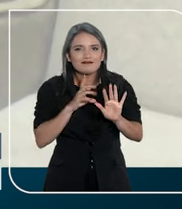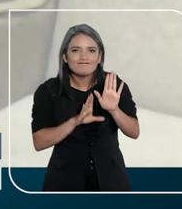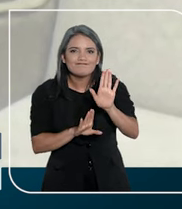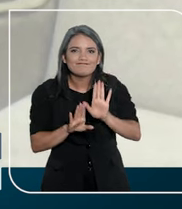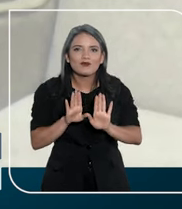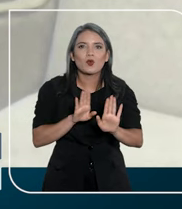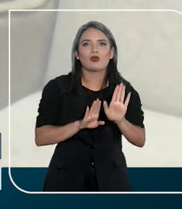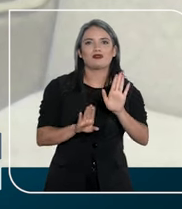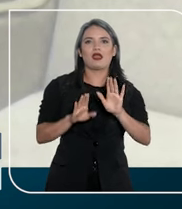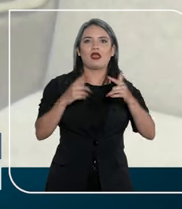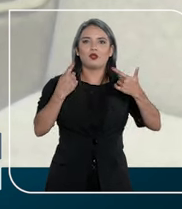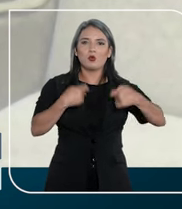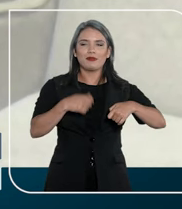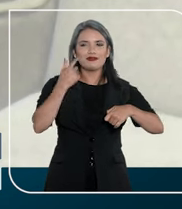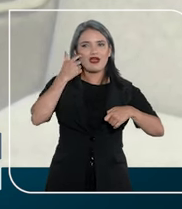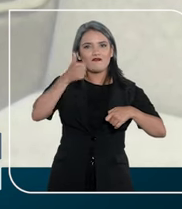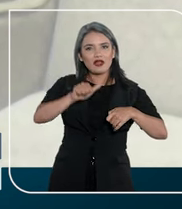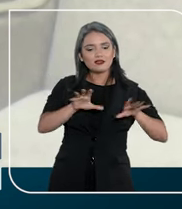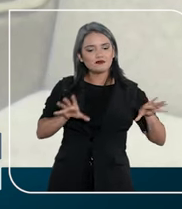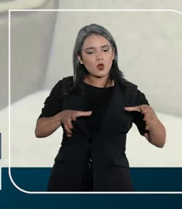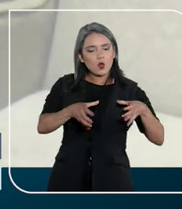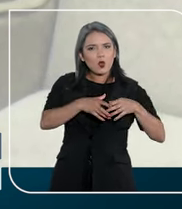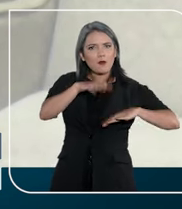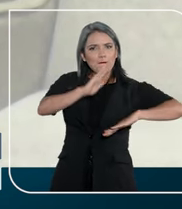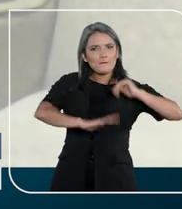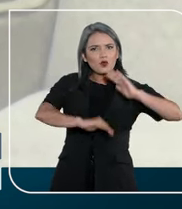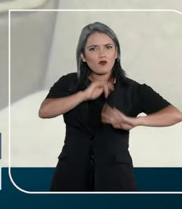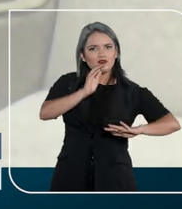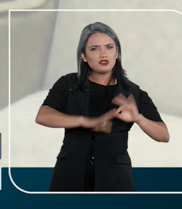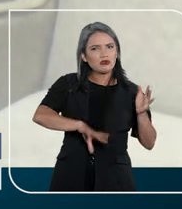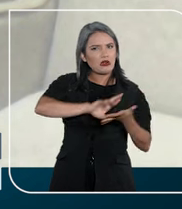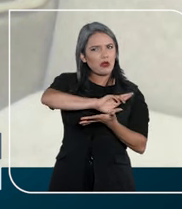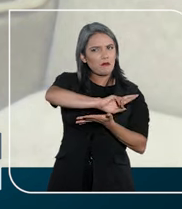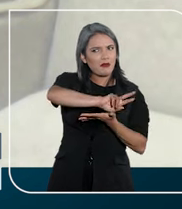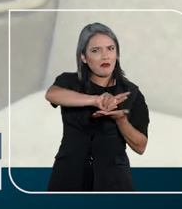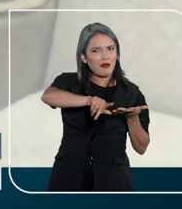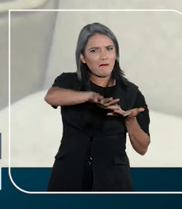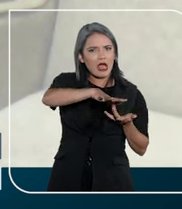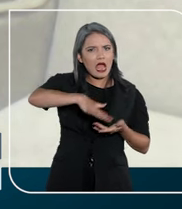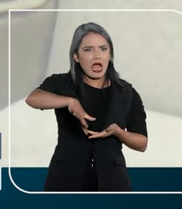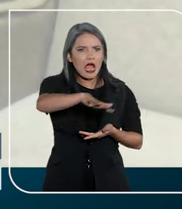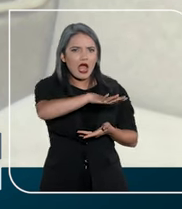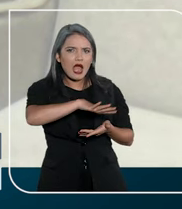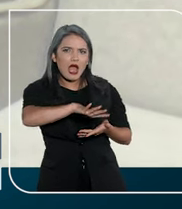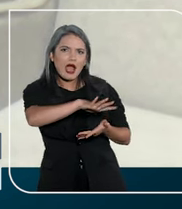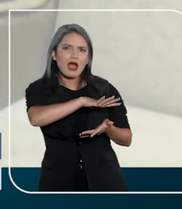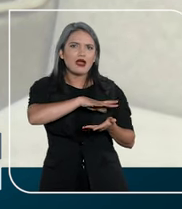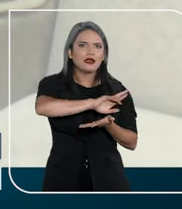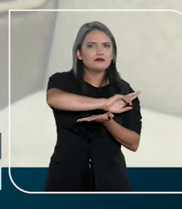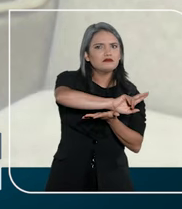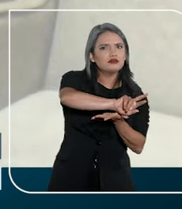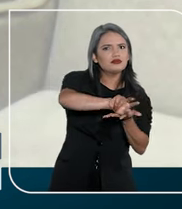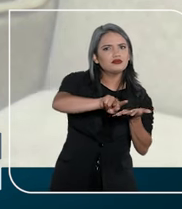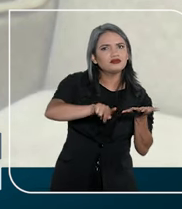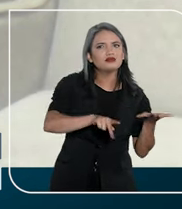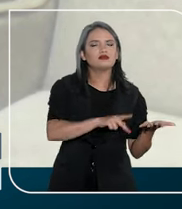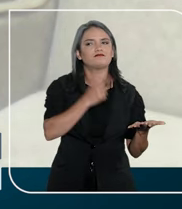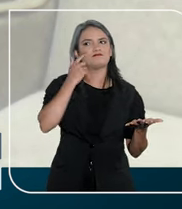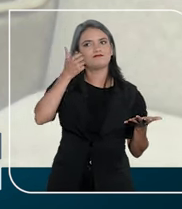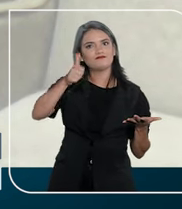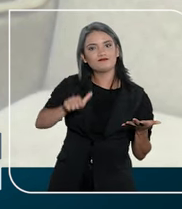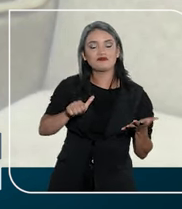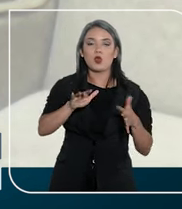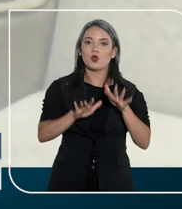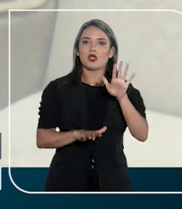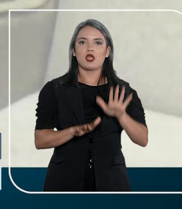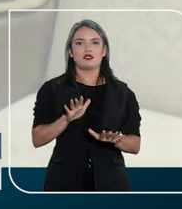corpo multidisciplinar, né, de profissionais de diversas áreas, que muitas vezes a comunidade jurídica